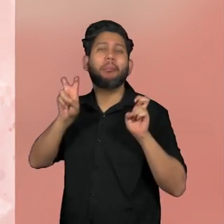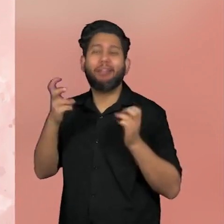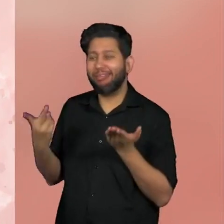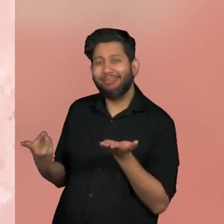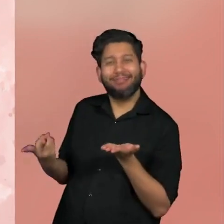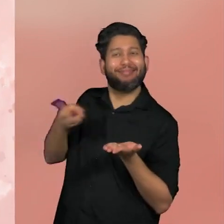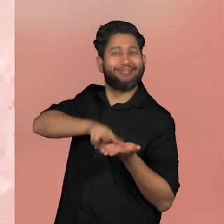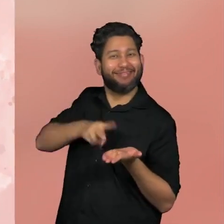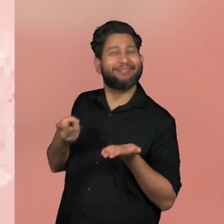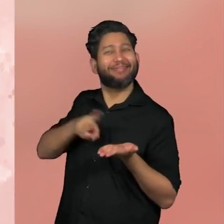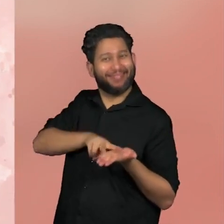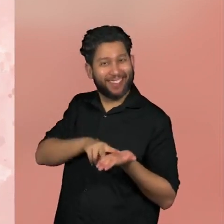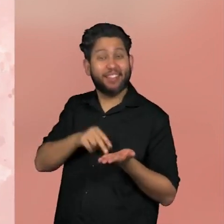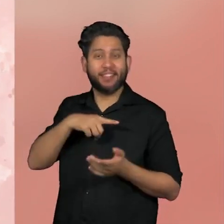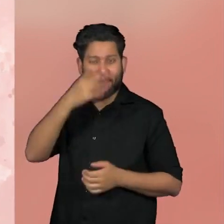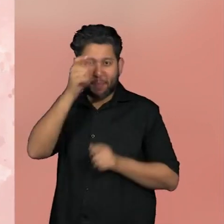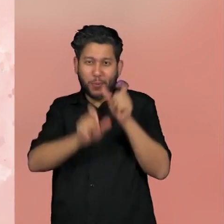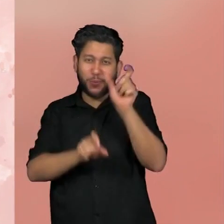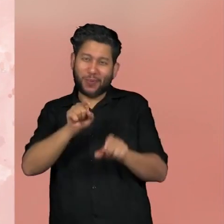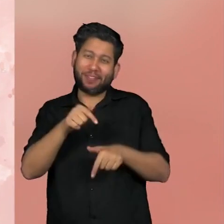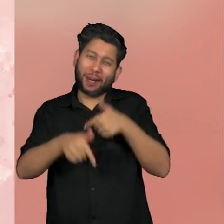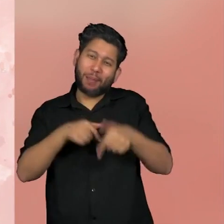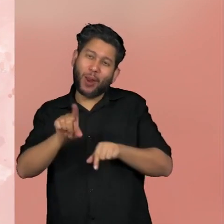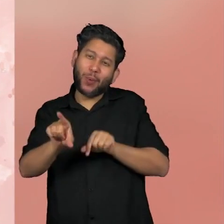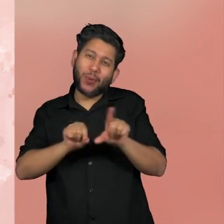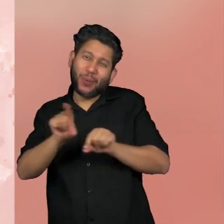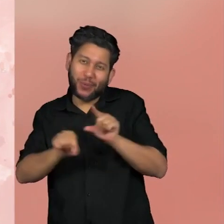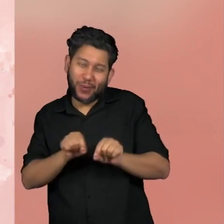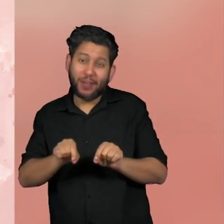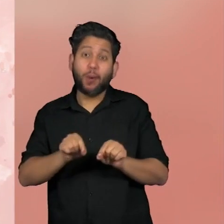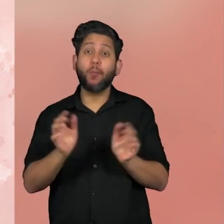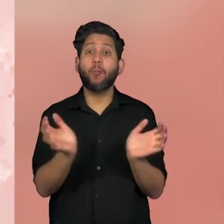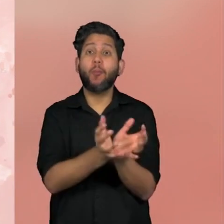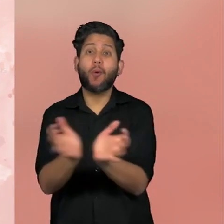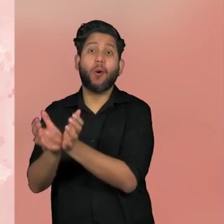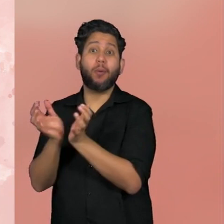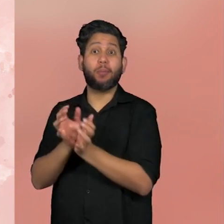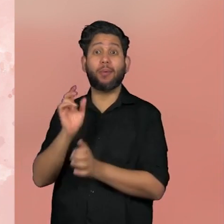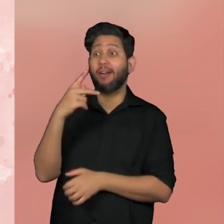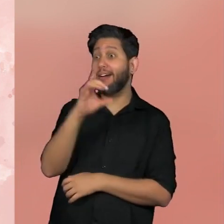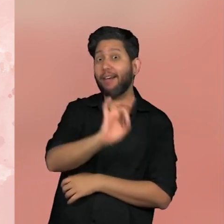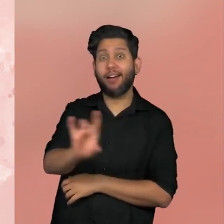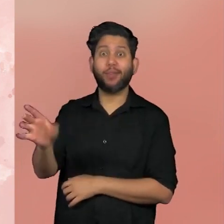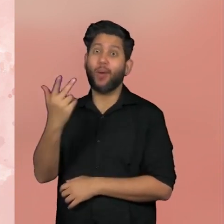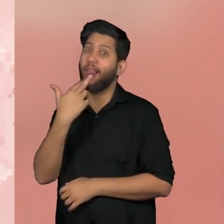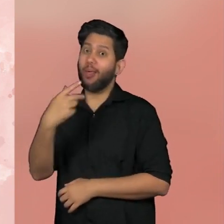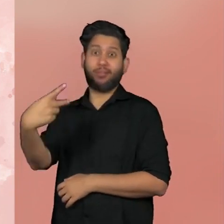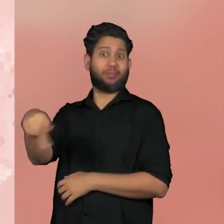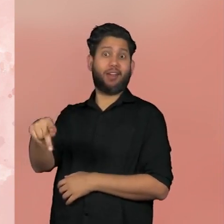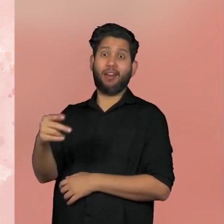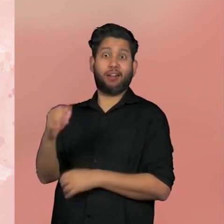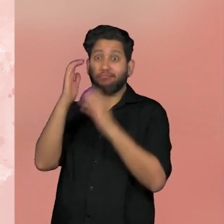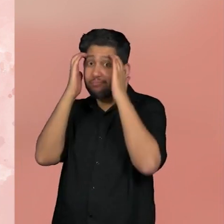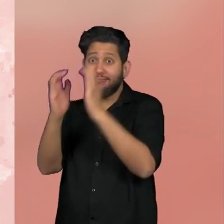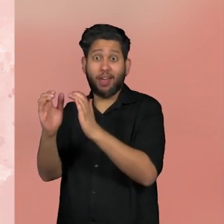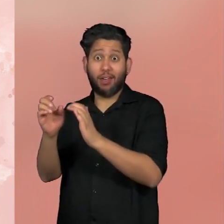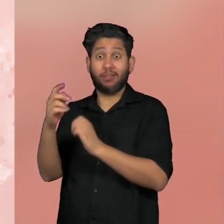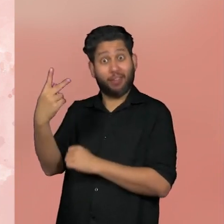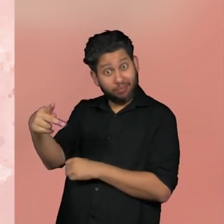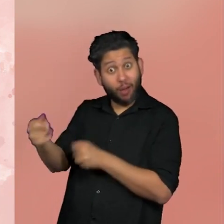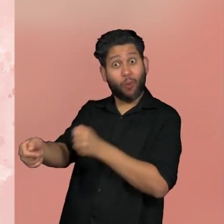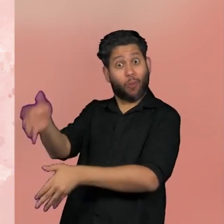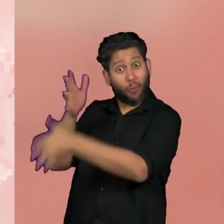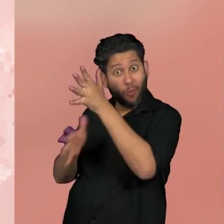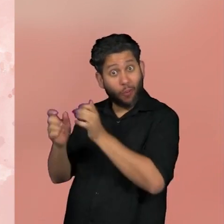das curadoras também, cada uma da sua etnia, falando na língua, para poder traduzir, para que todos vocês, né,